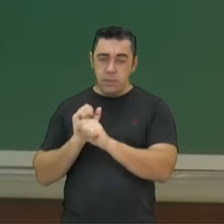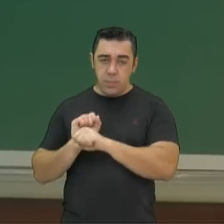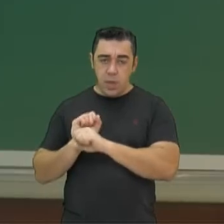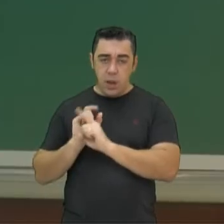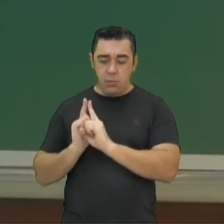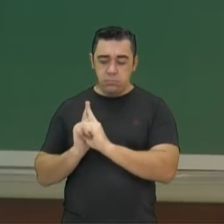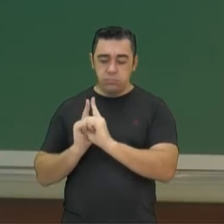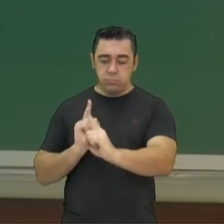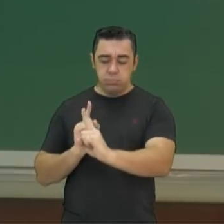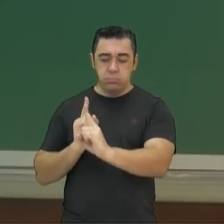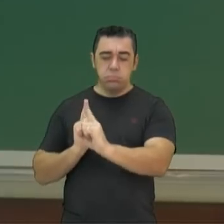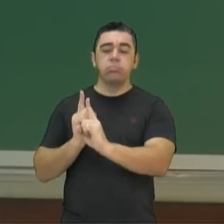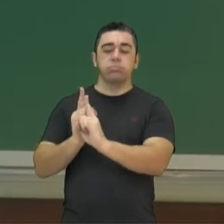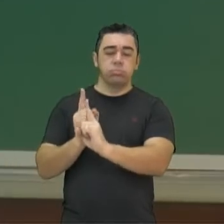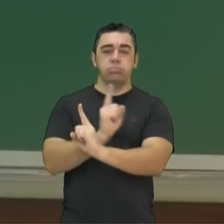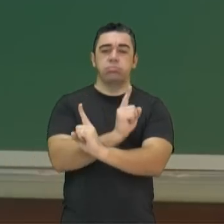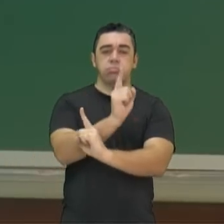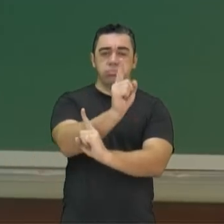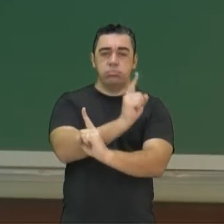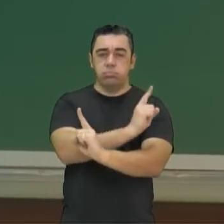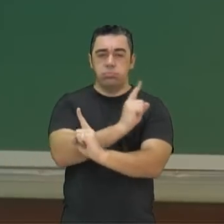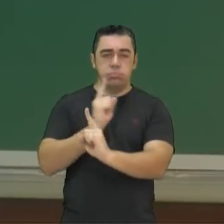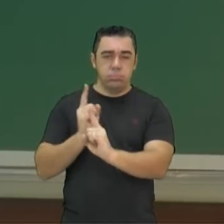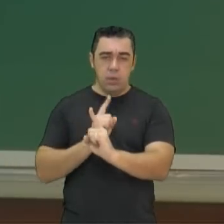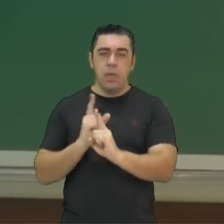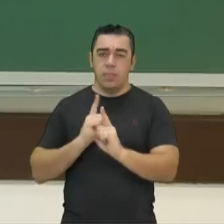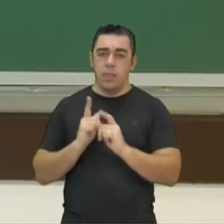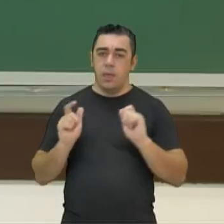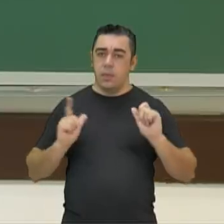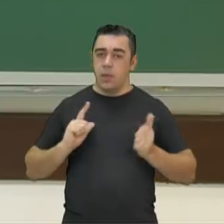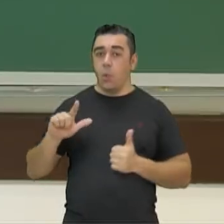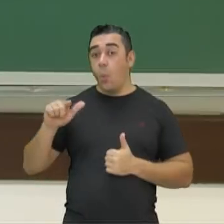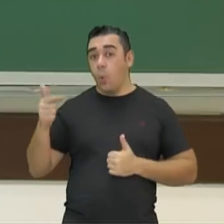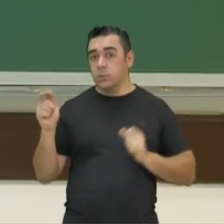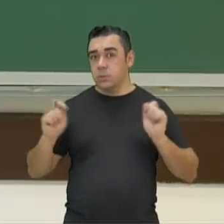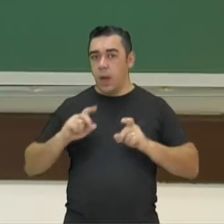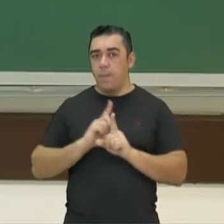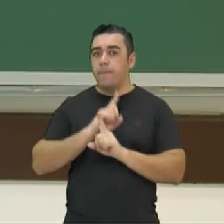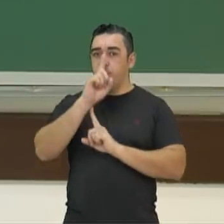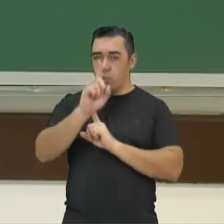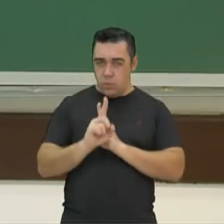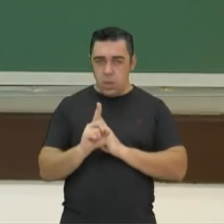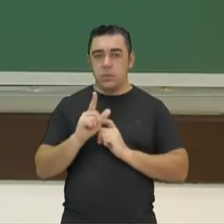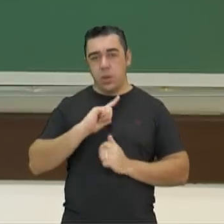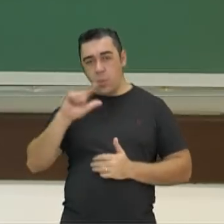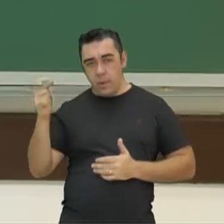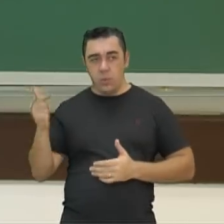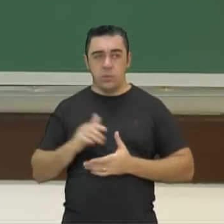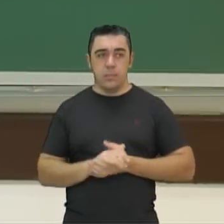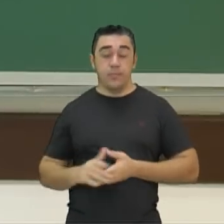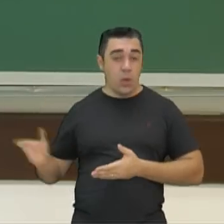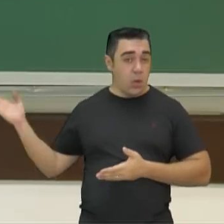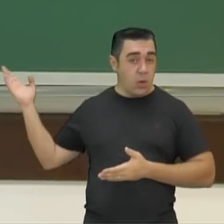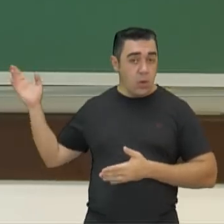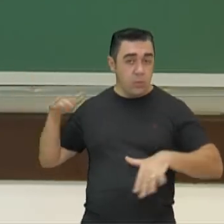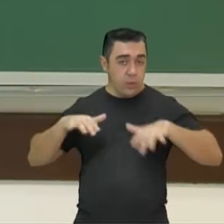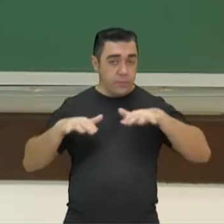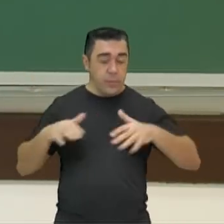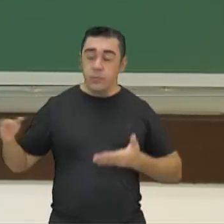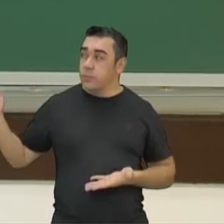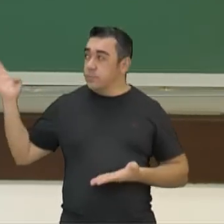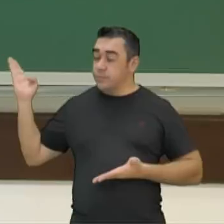pequenininho, eu não posso pular por cima dele. Então, a gente vai ver que tem uma peça que pula, mas a torre não pode pular por cima. Aqui a